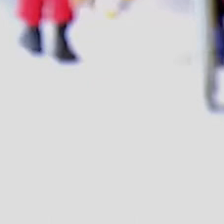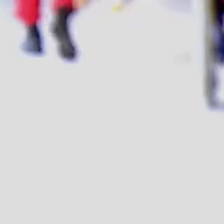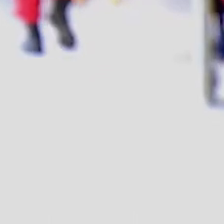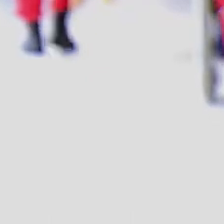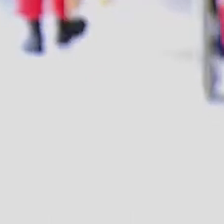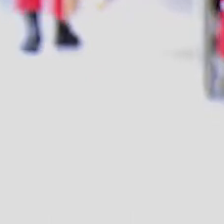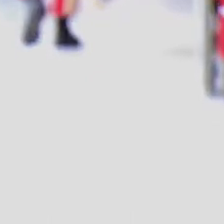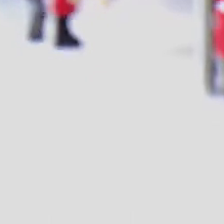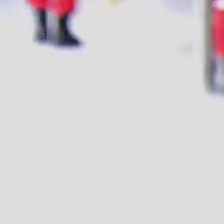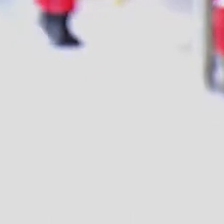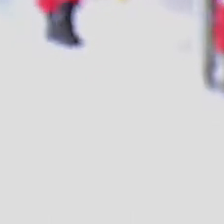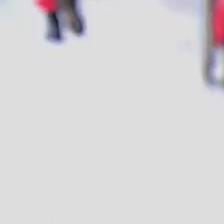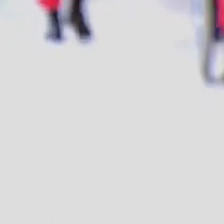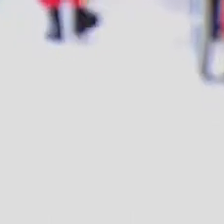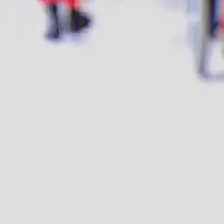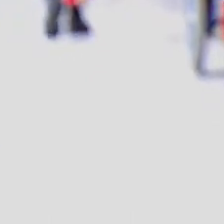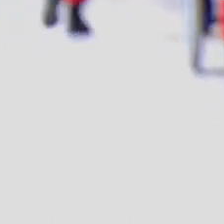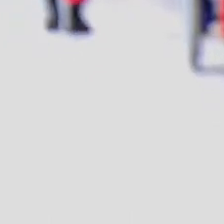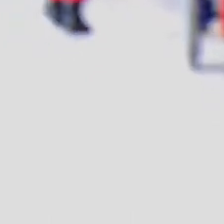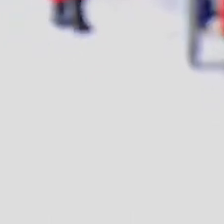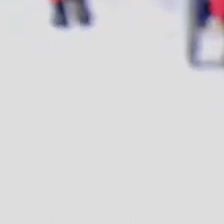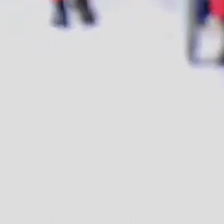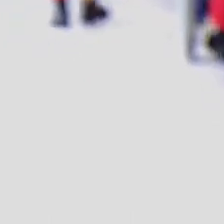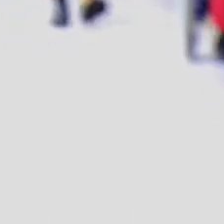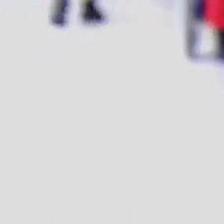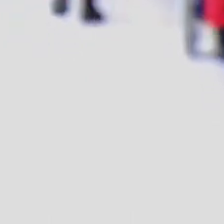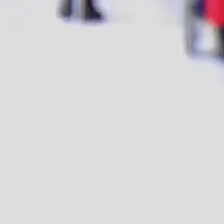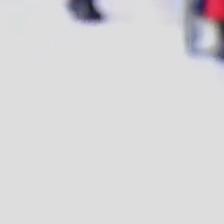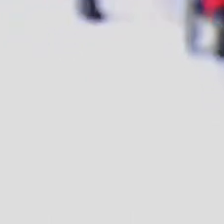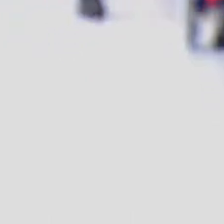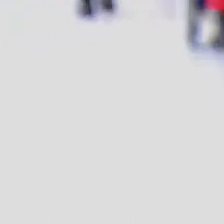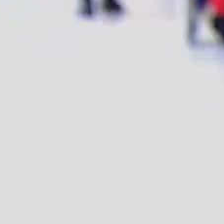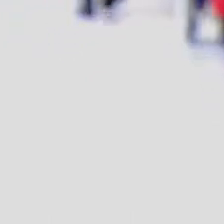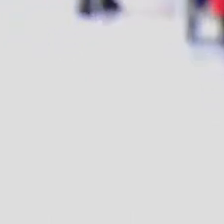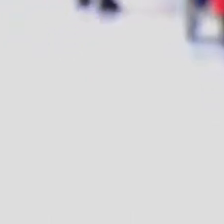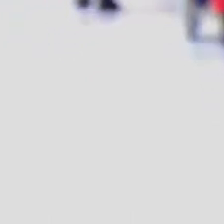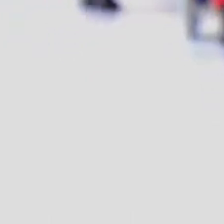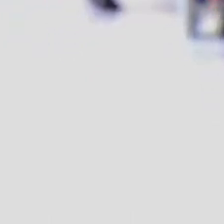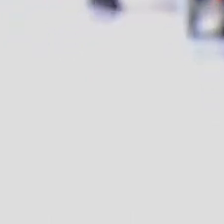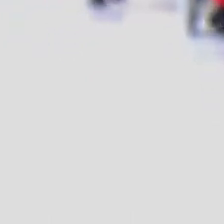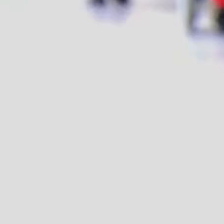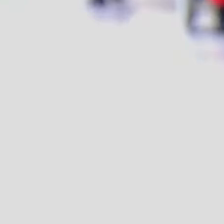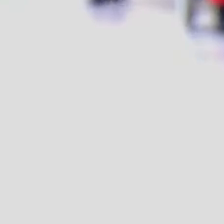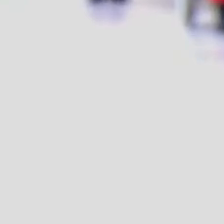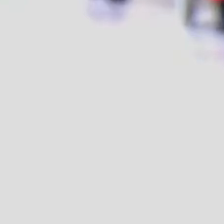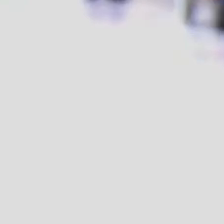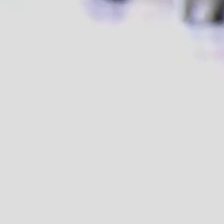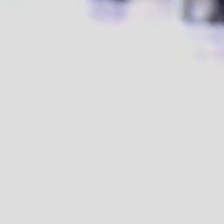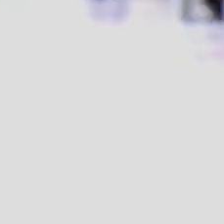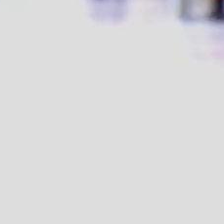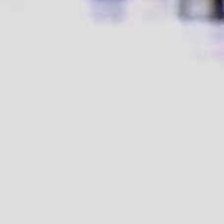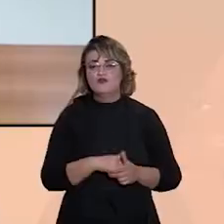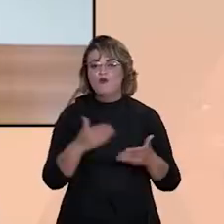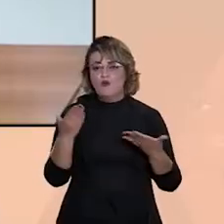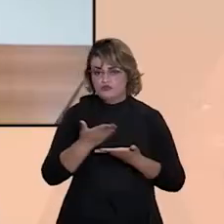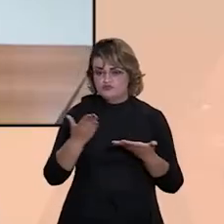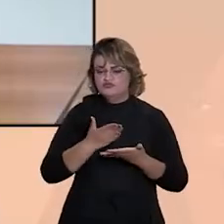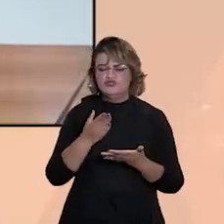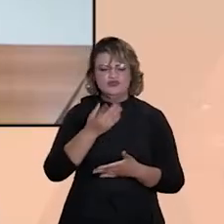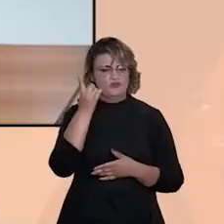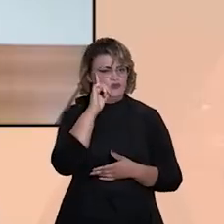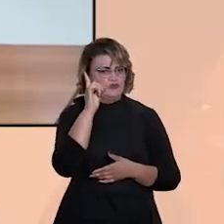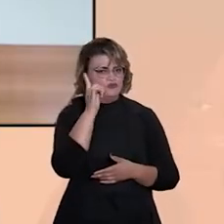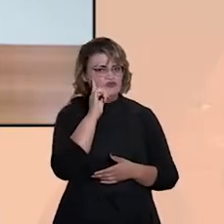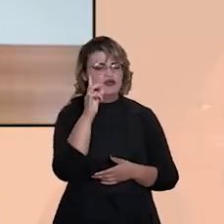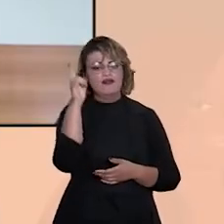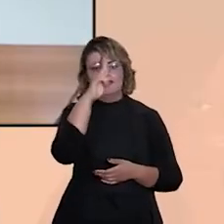constitucionais que garantem a segurança EA dignidade da mulher e também para a prevenção de toda forma de violência contra os dias